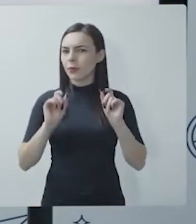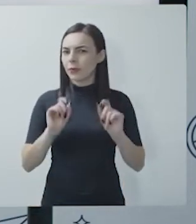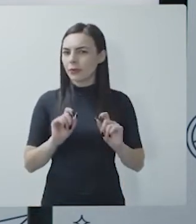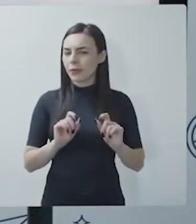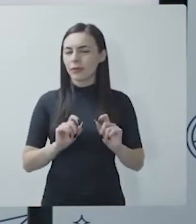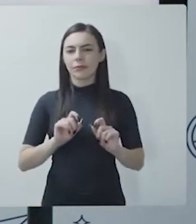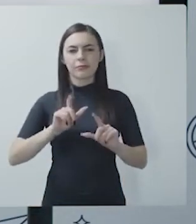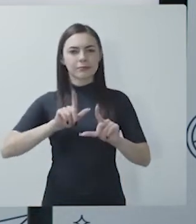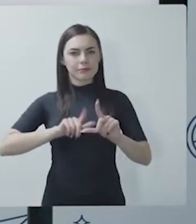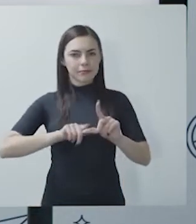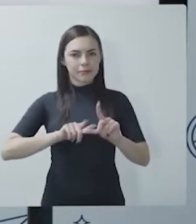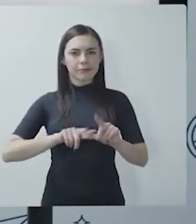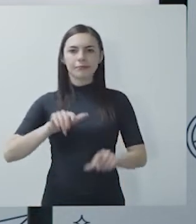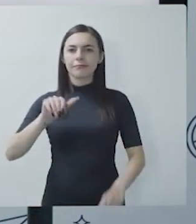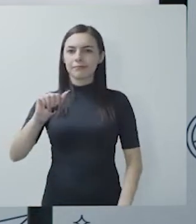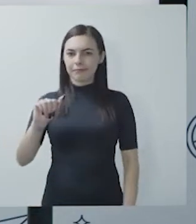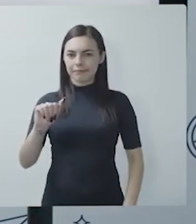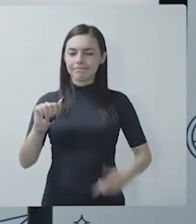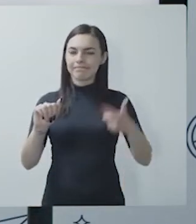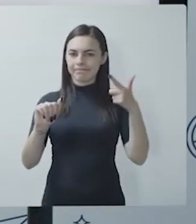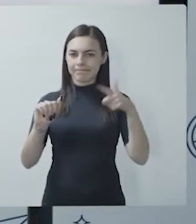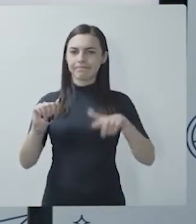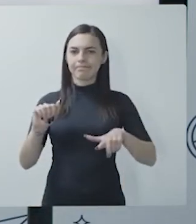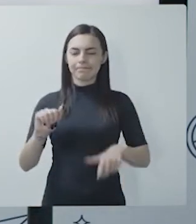letra A.